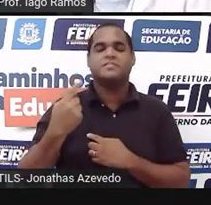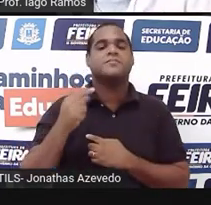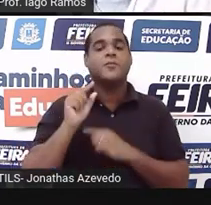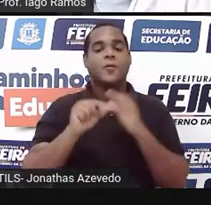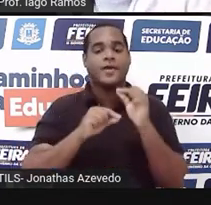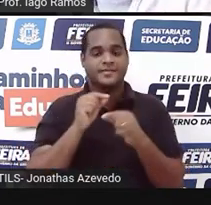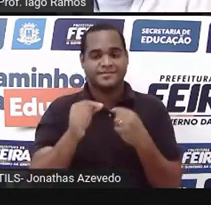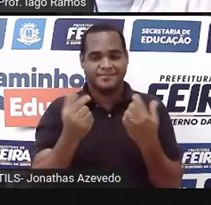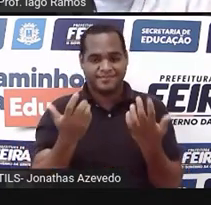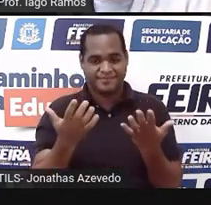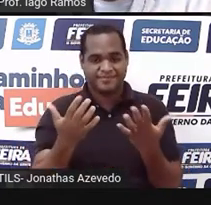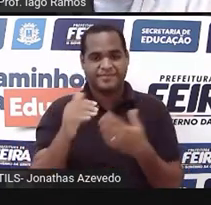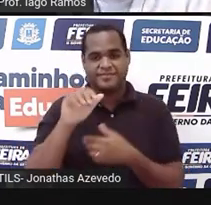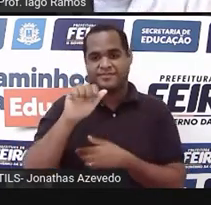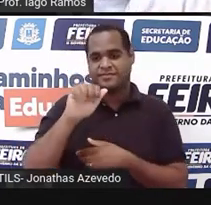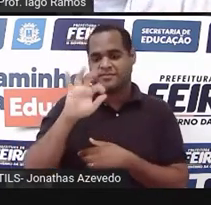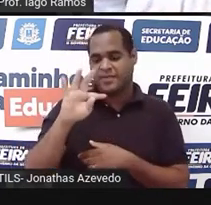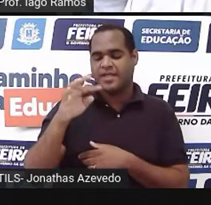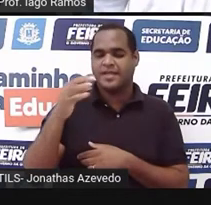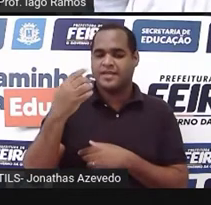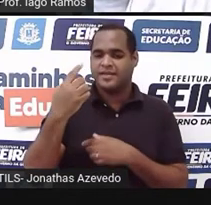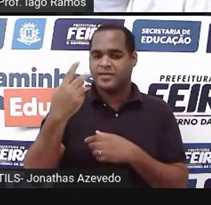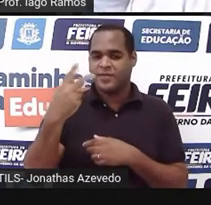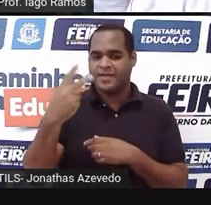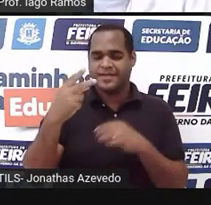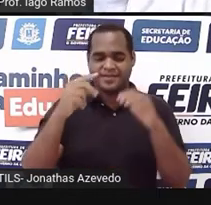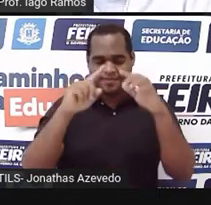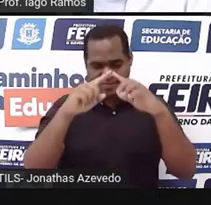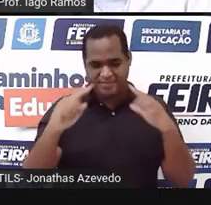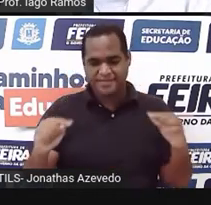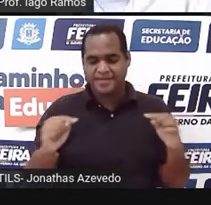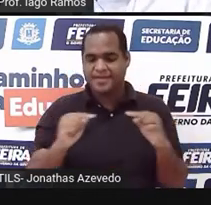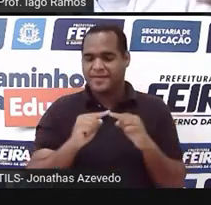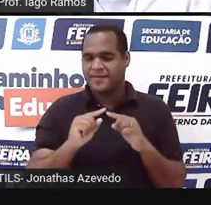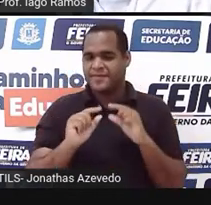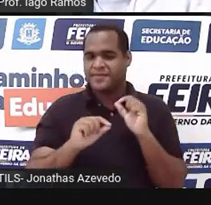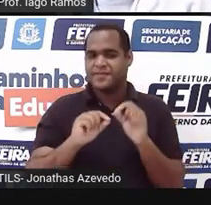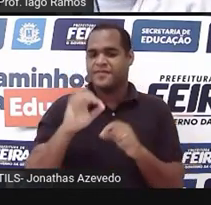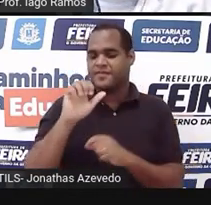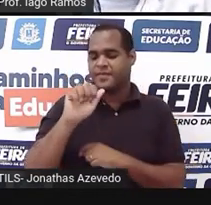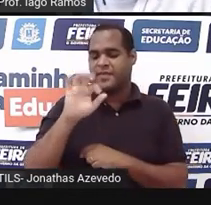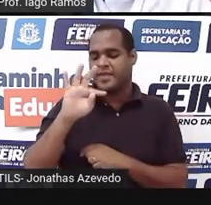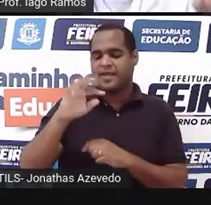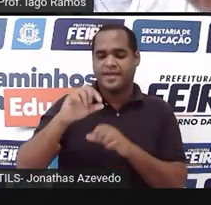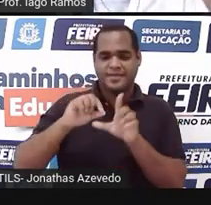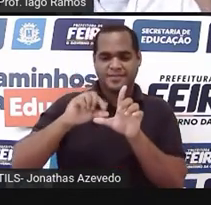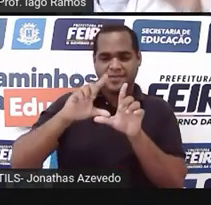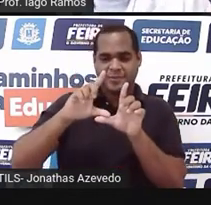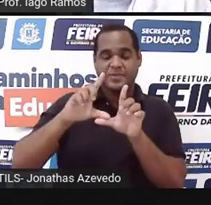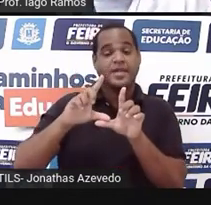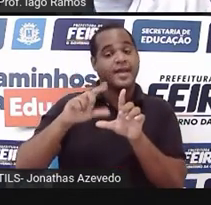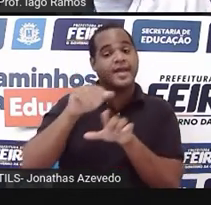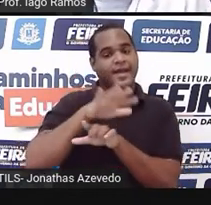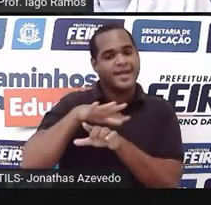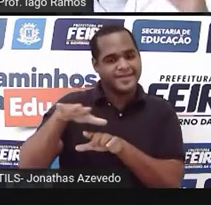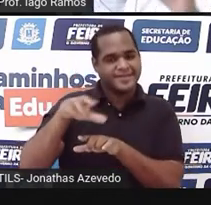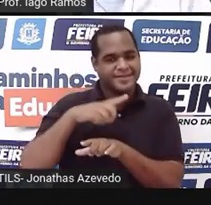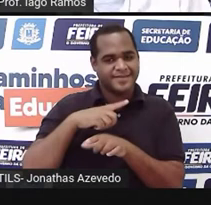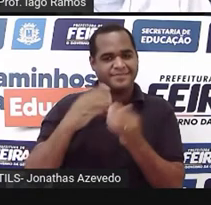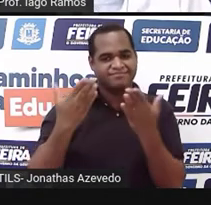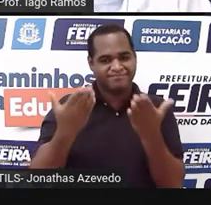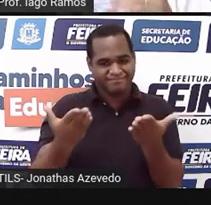triângulo 1 até 2 área do triângulo dois e o a t maiúsculo é a área do trapézio